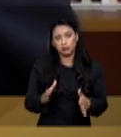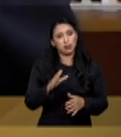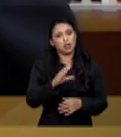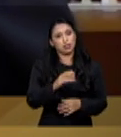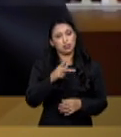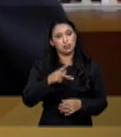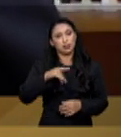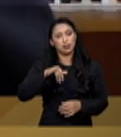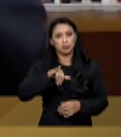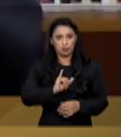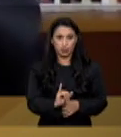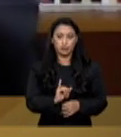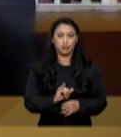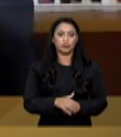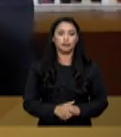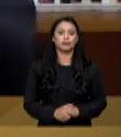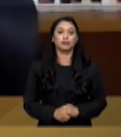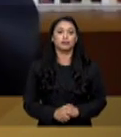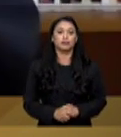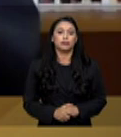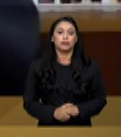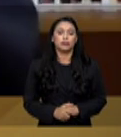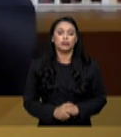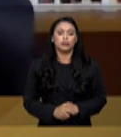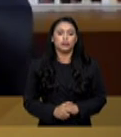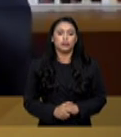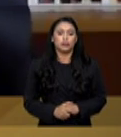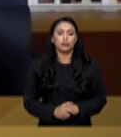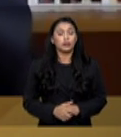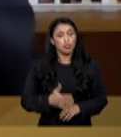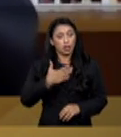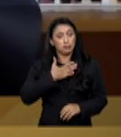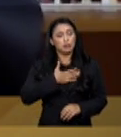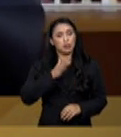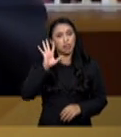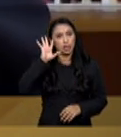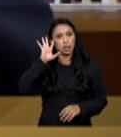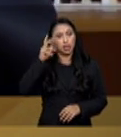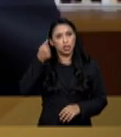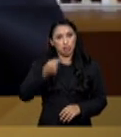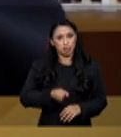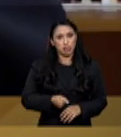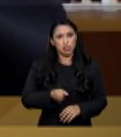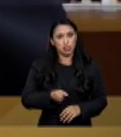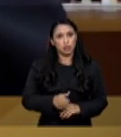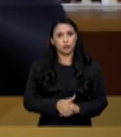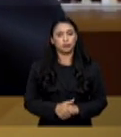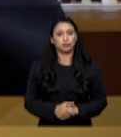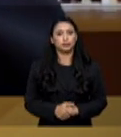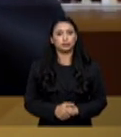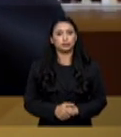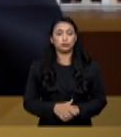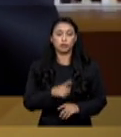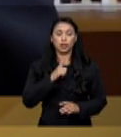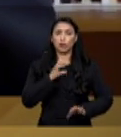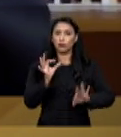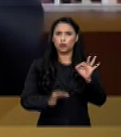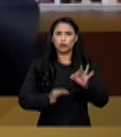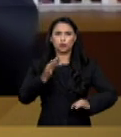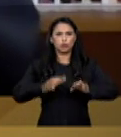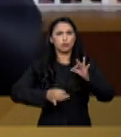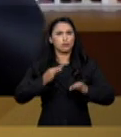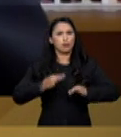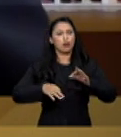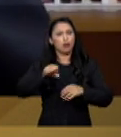da Comissão Parlamentar de Inquérito. E eu listo na minha decisão o elenco de julgados do